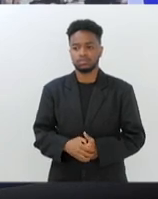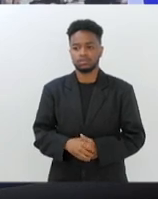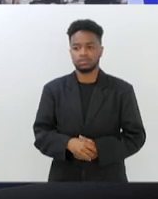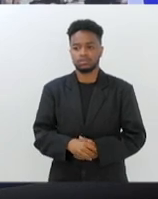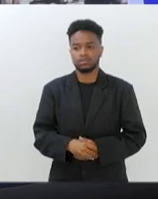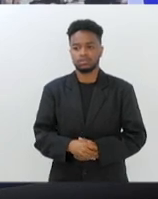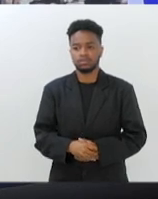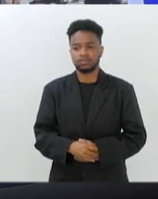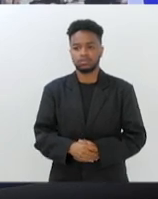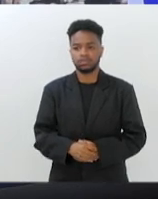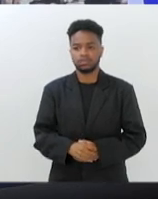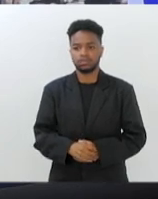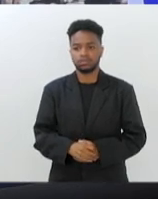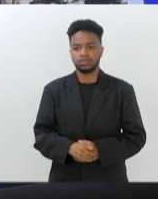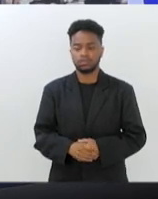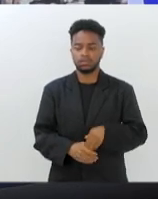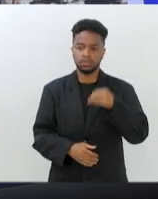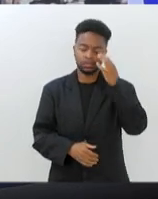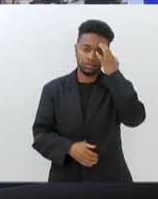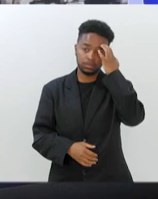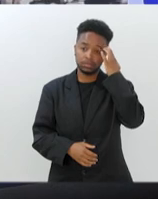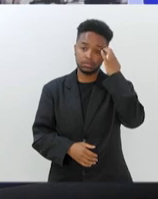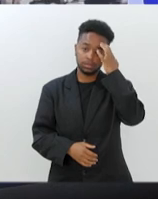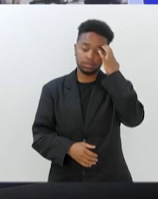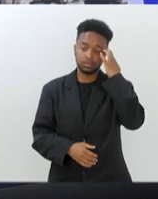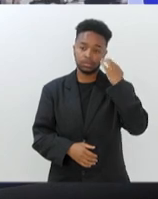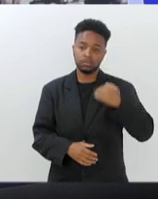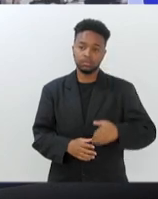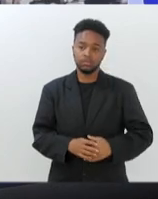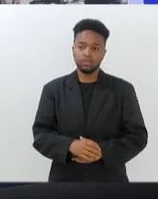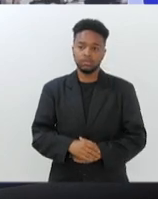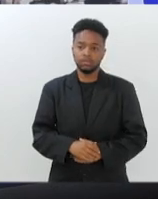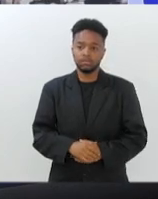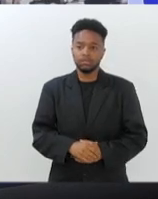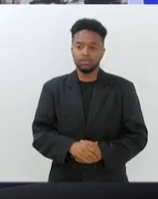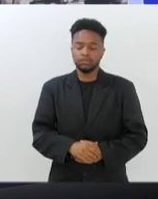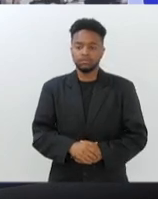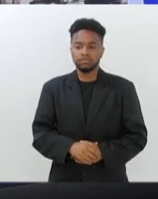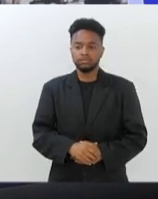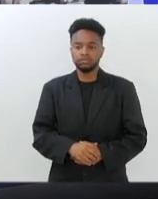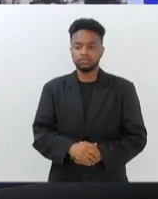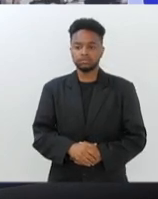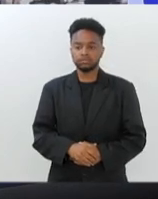tem não sei as pessoas escrevem o que quiserem eu quero saber no